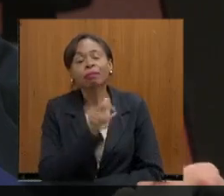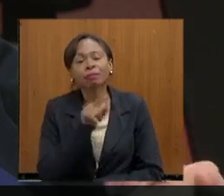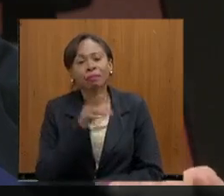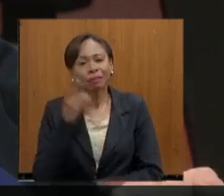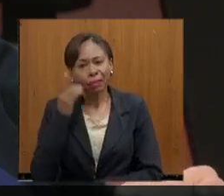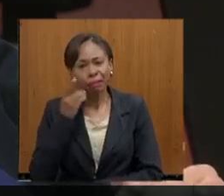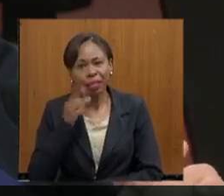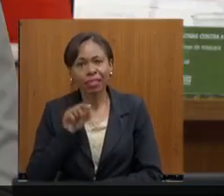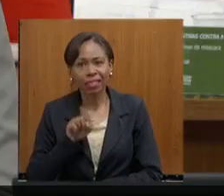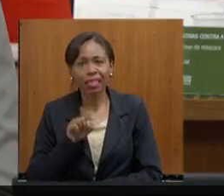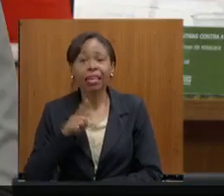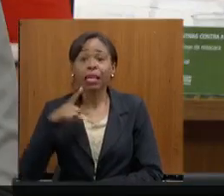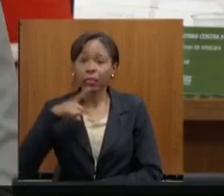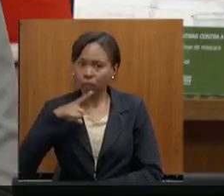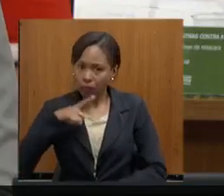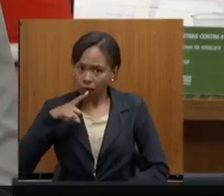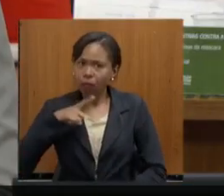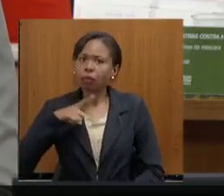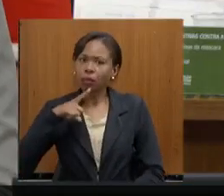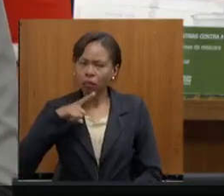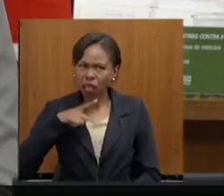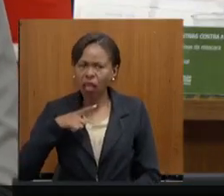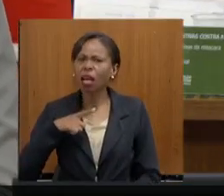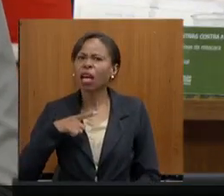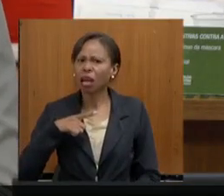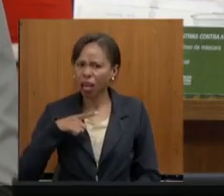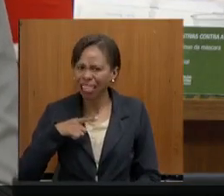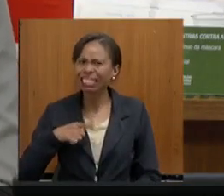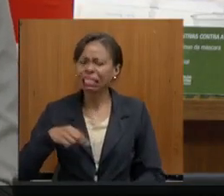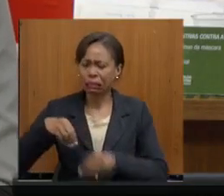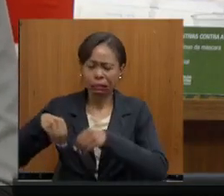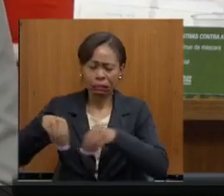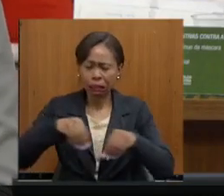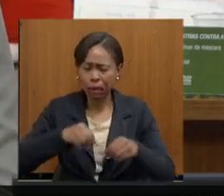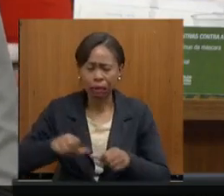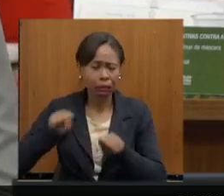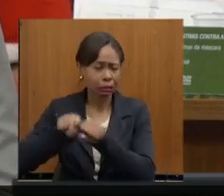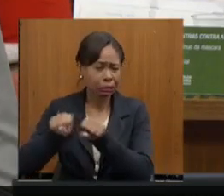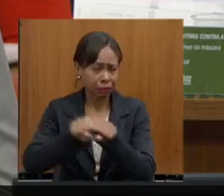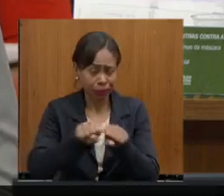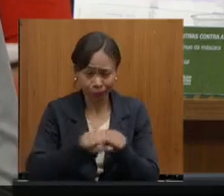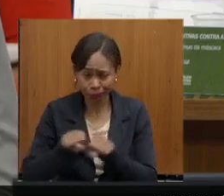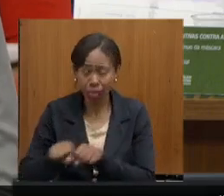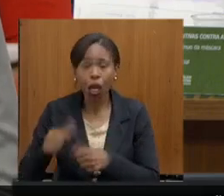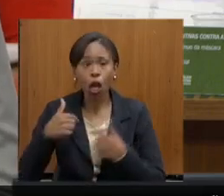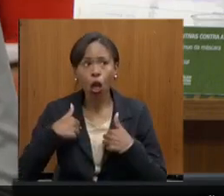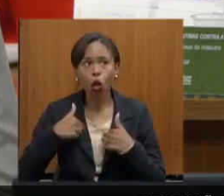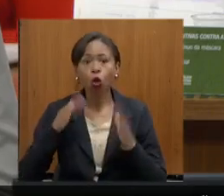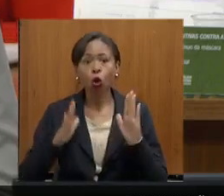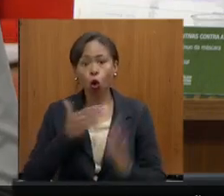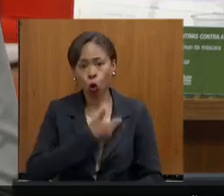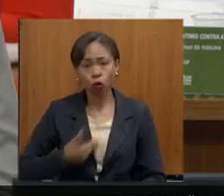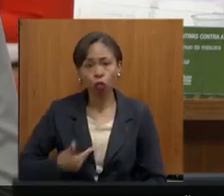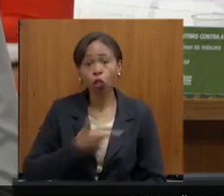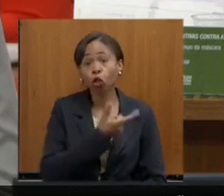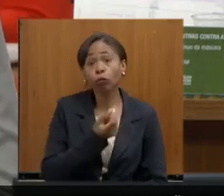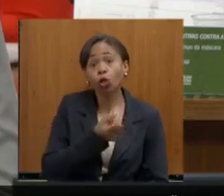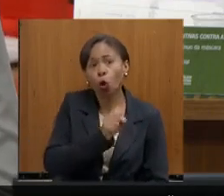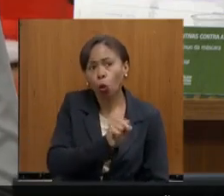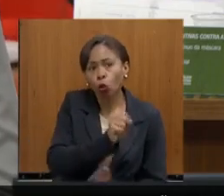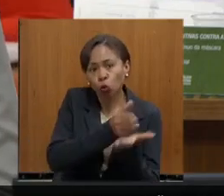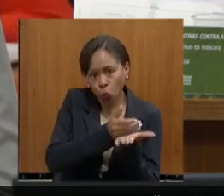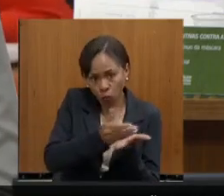nós temos sim pegamos Terra arrasada aí eu tô no governo desde 2008